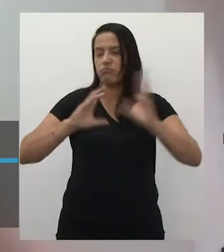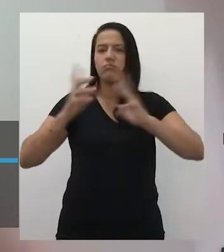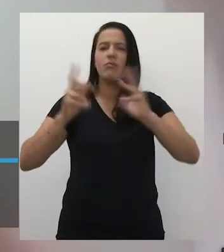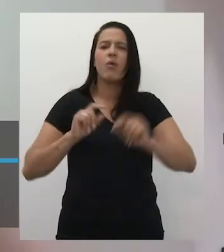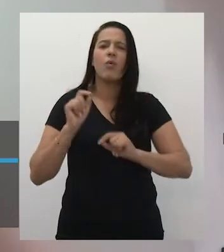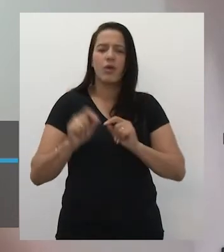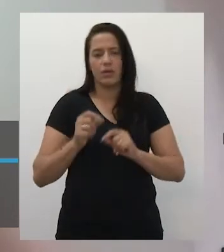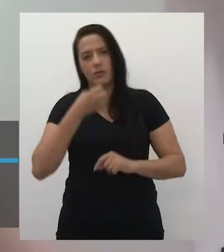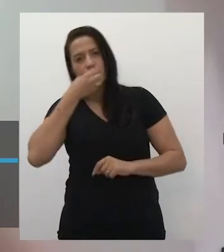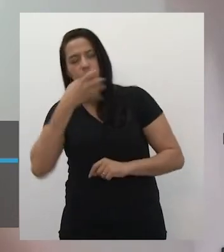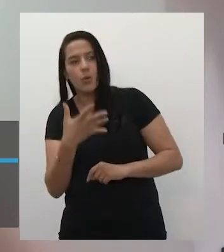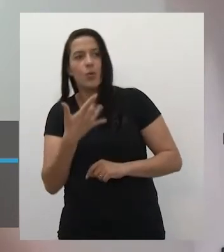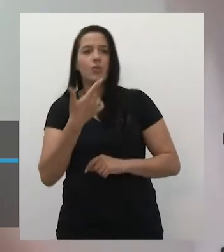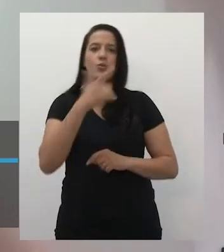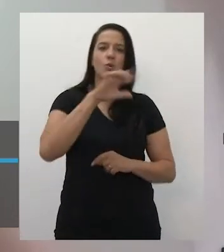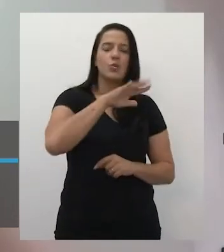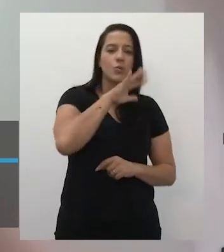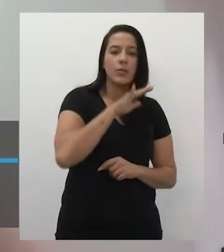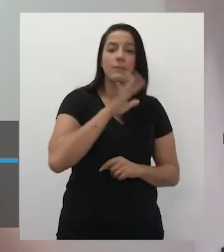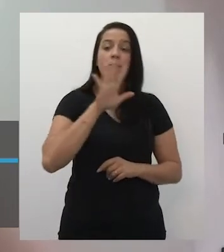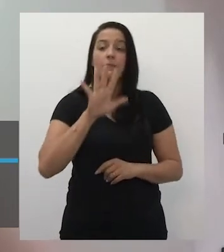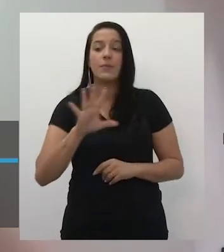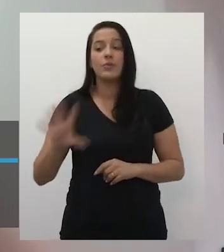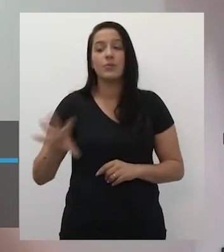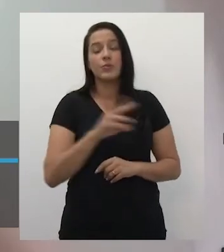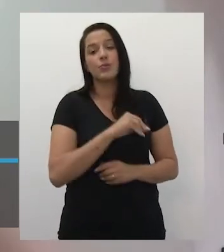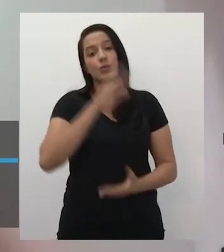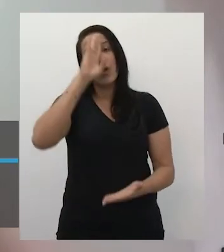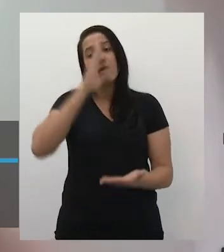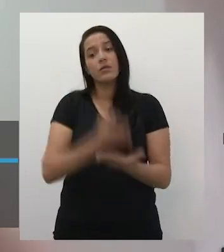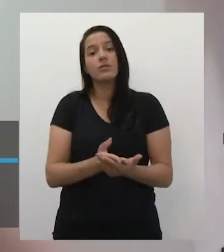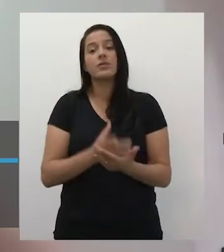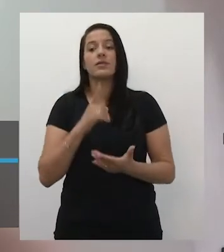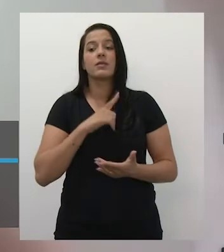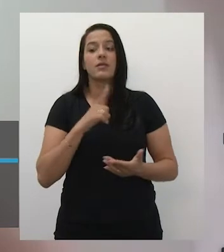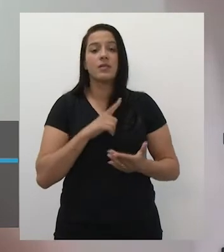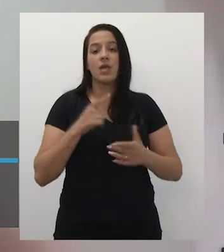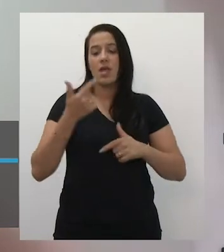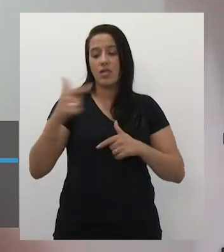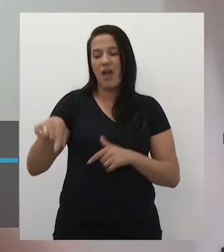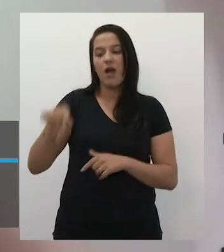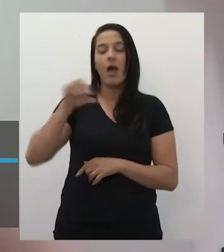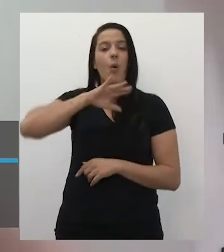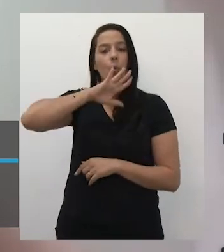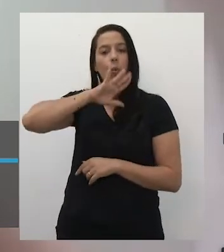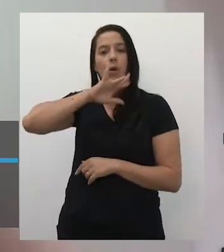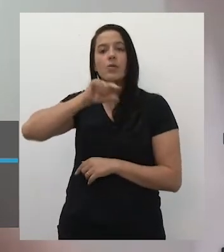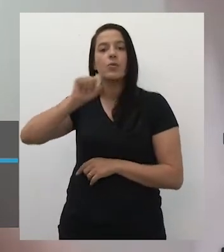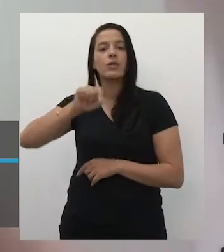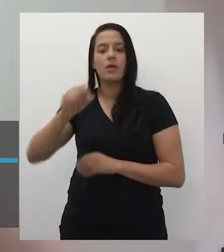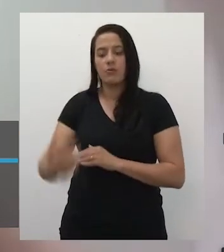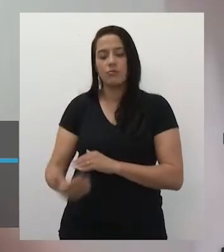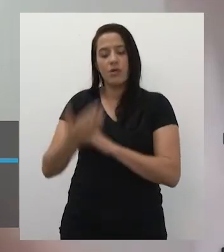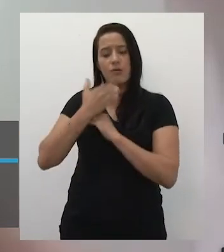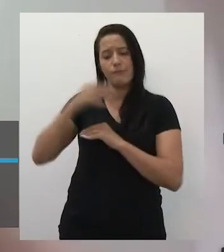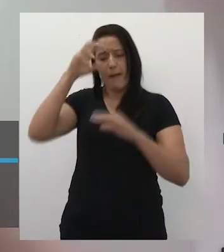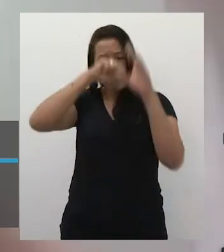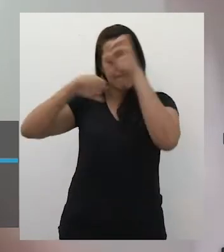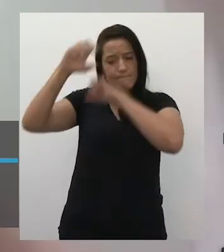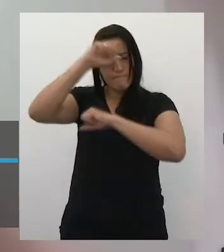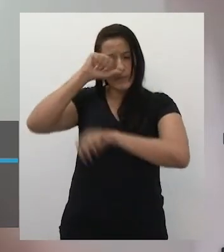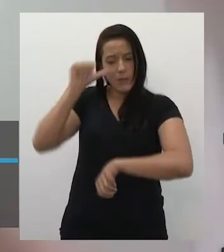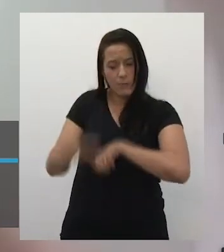Diretoria de Ensino Região de São Vicente, onde eu trabalho há 28 anos. Tá? E